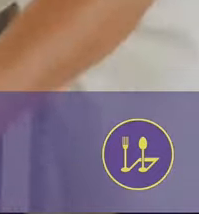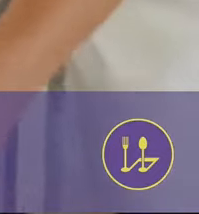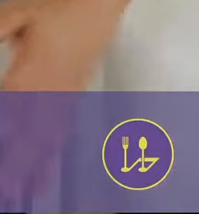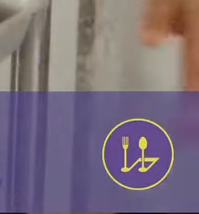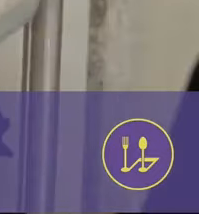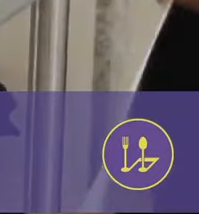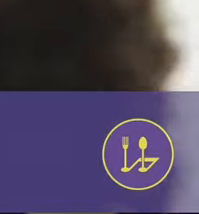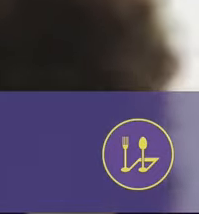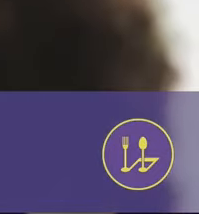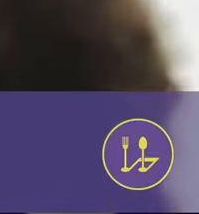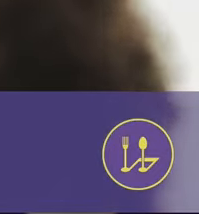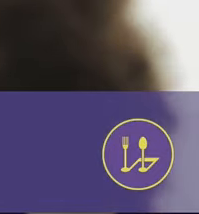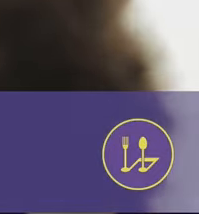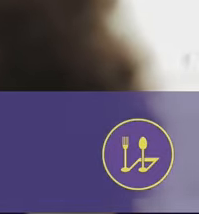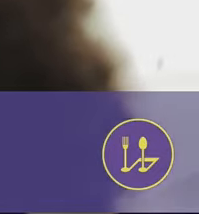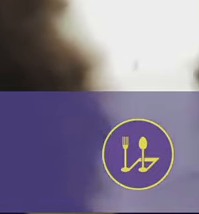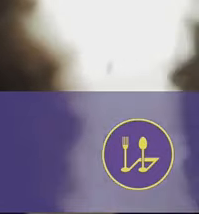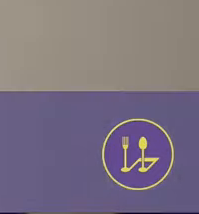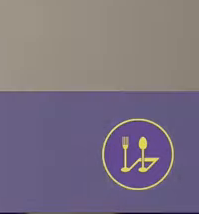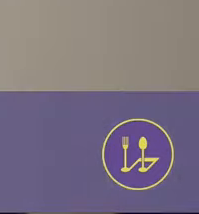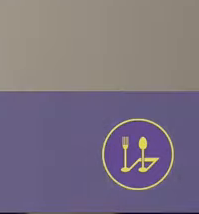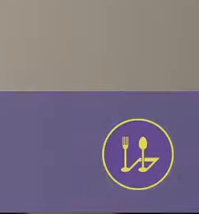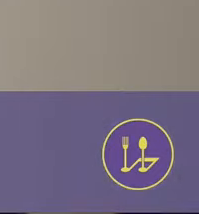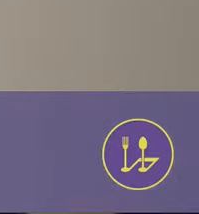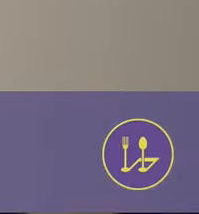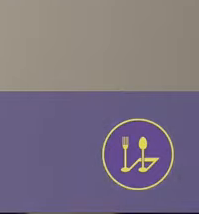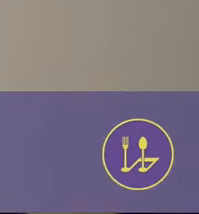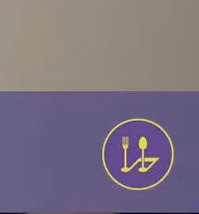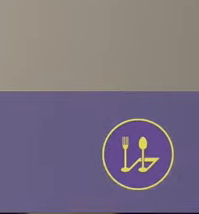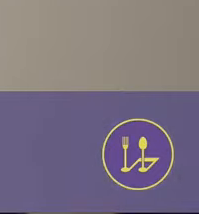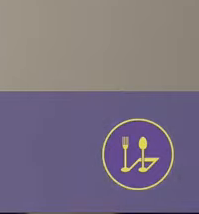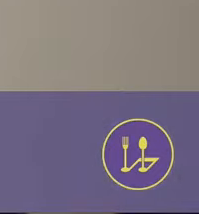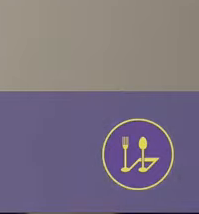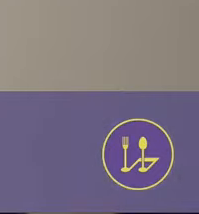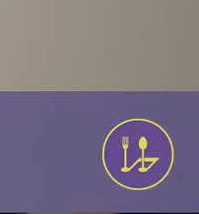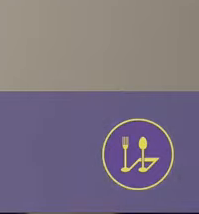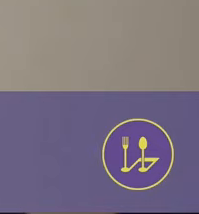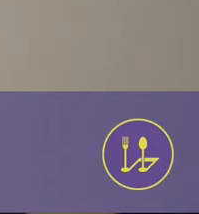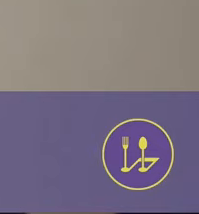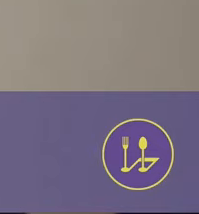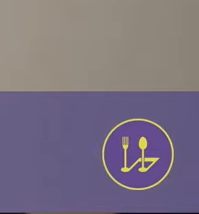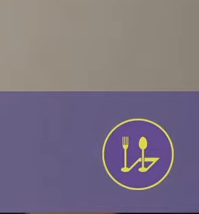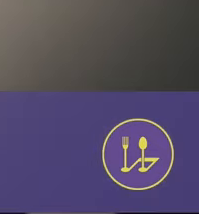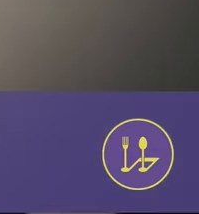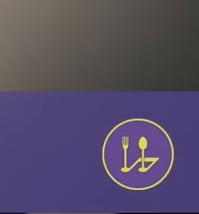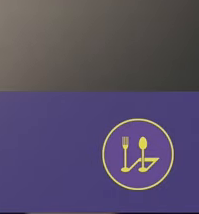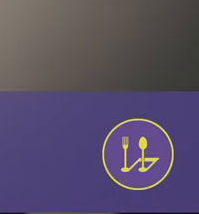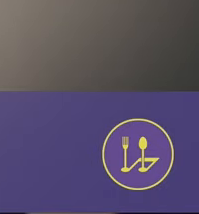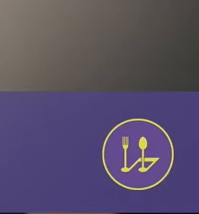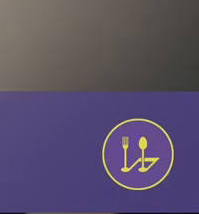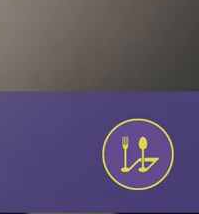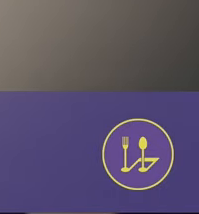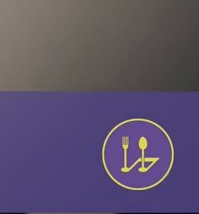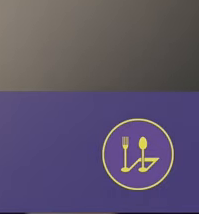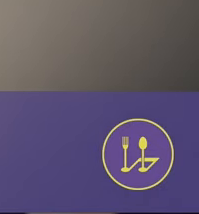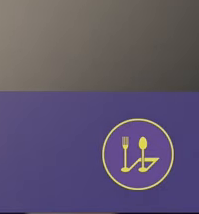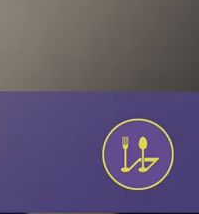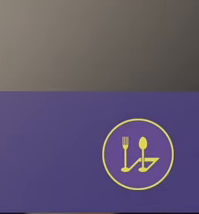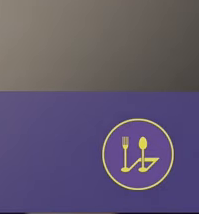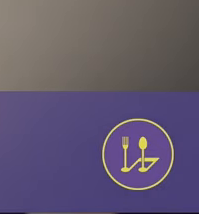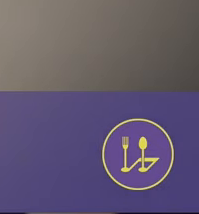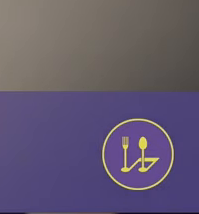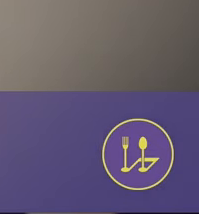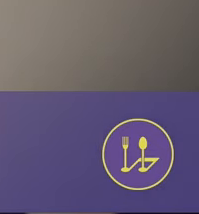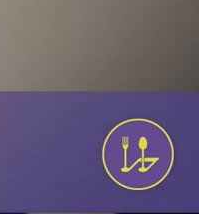Um projeto que nasce sem a intenção de promover ninguém, nem artistas, nem pessoas, nem instituições. Ele nasce apenas com a fome